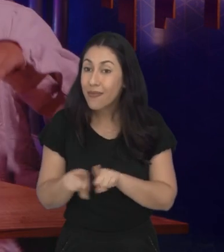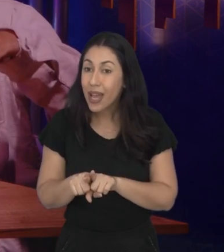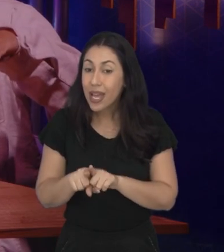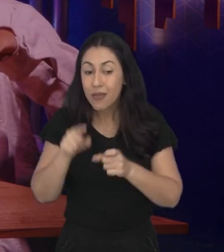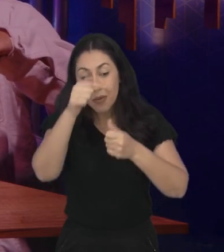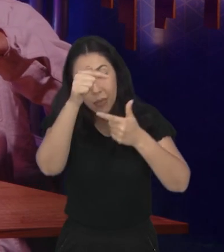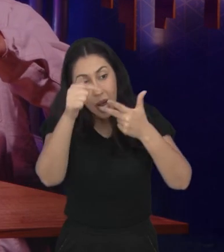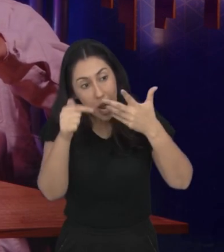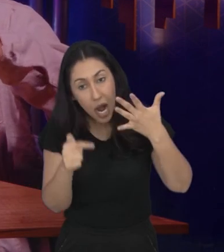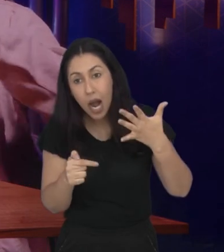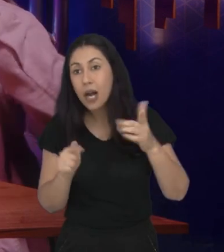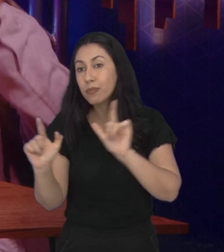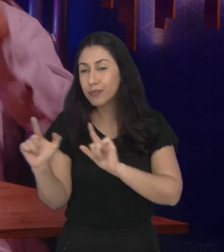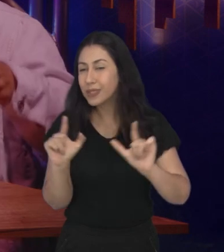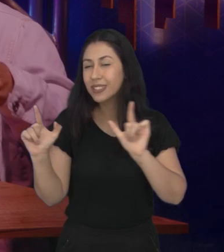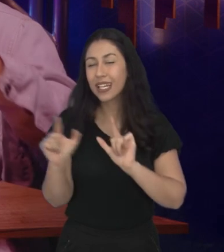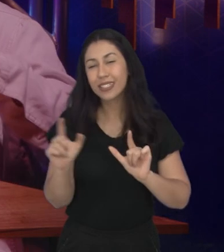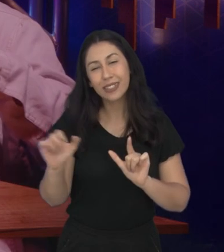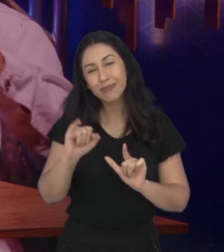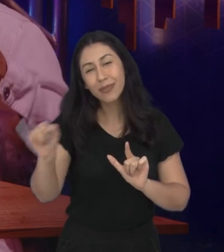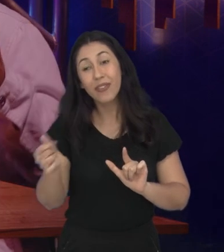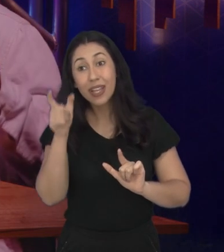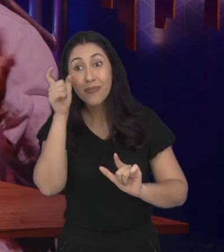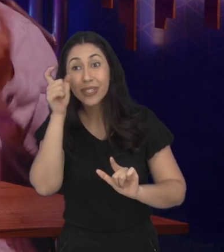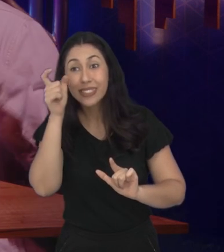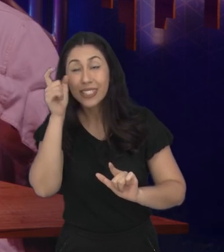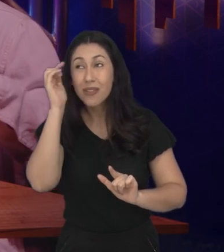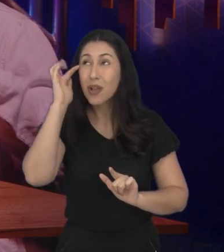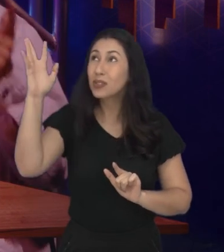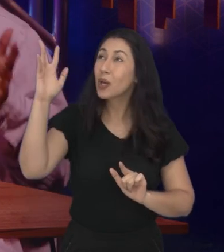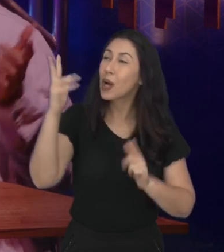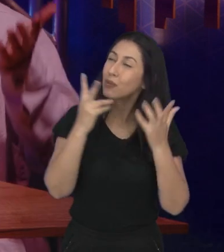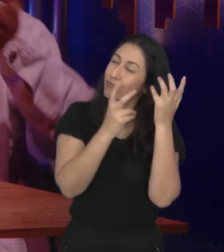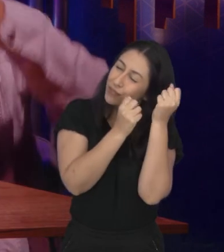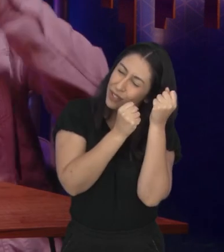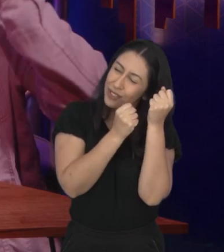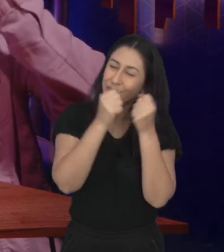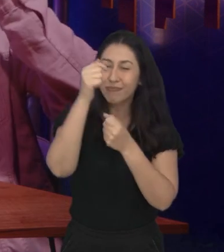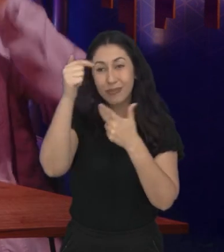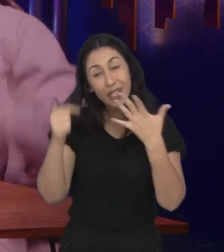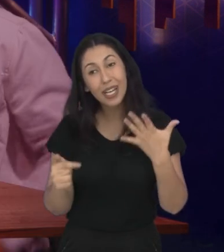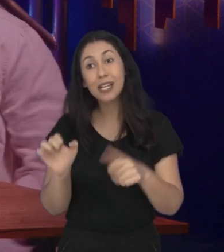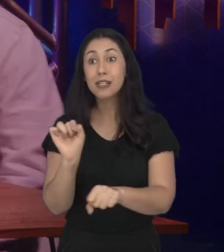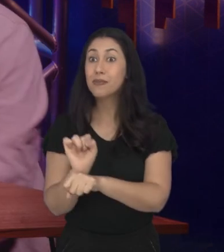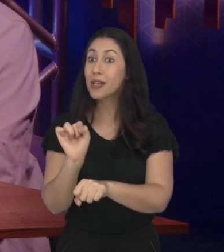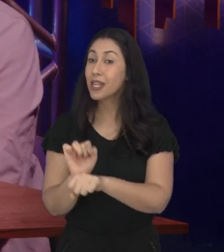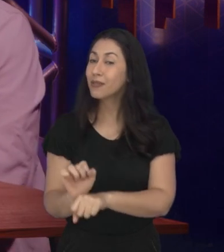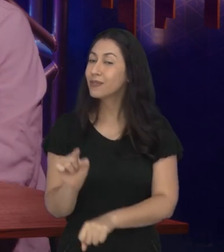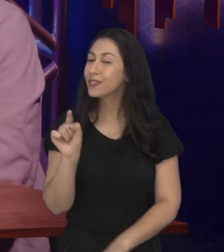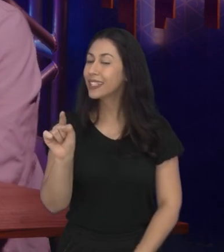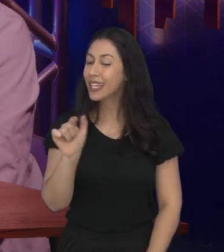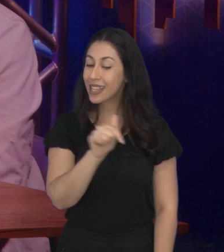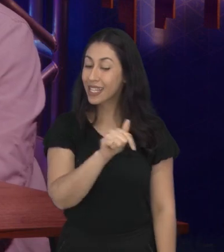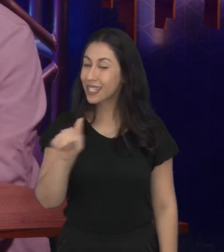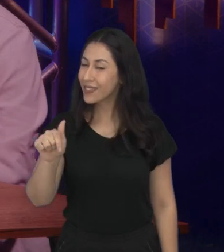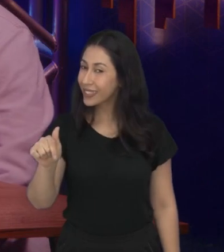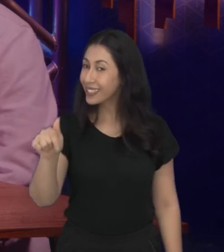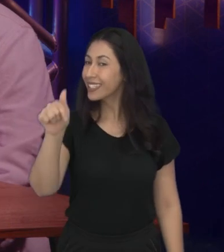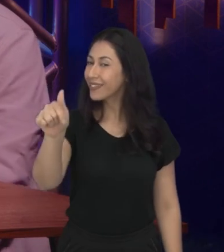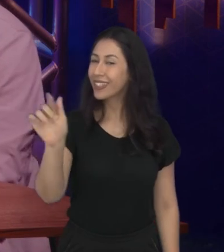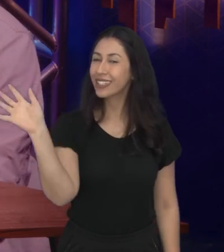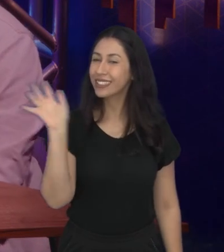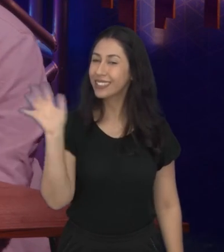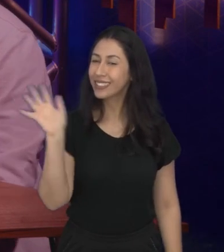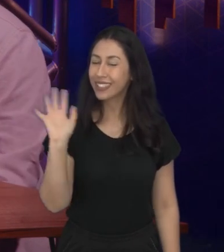Tem outros episódios aqui, assistam também o dos Sonhos e Sono e vários outros que tem aqui. Esperamos vocês na semana que